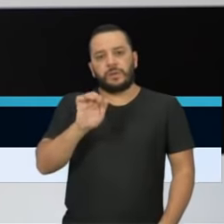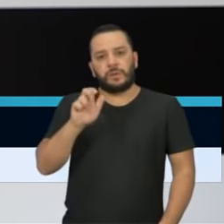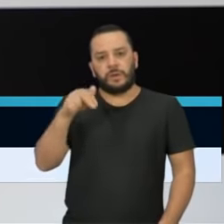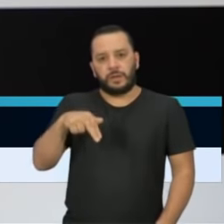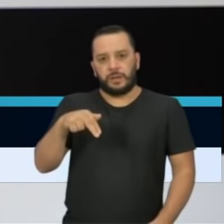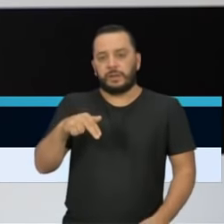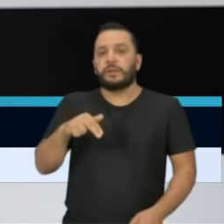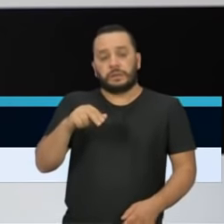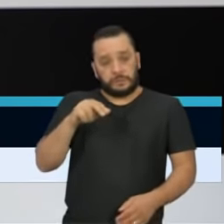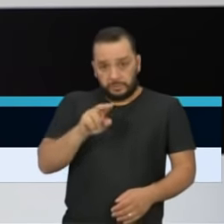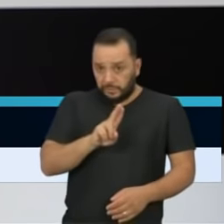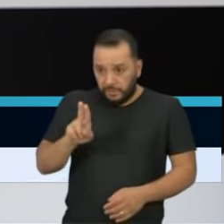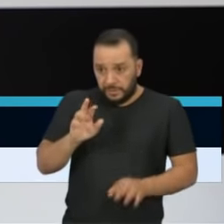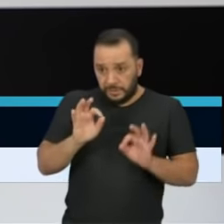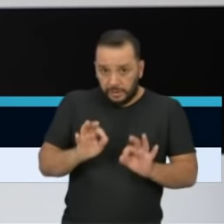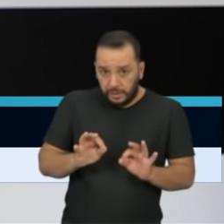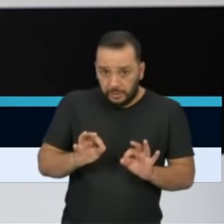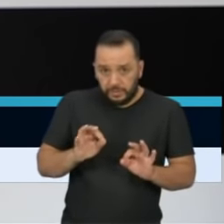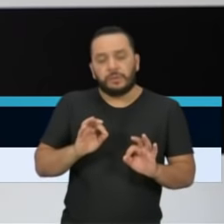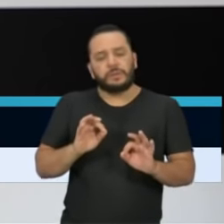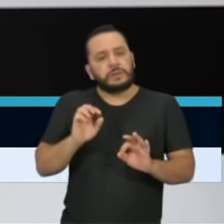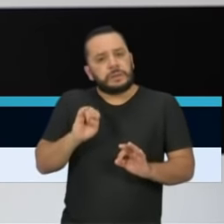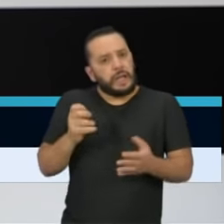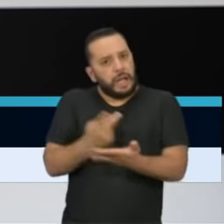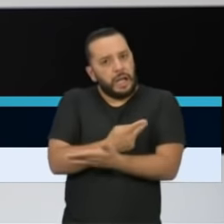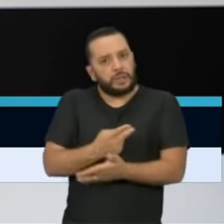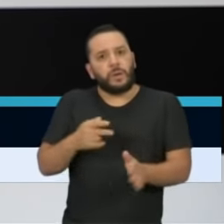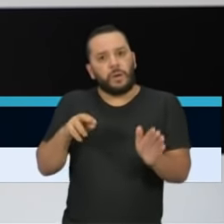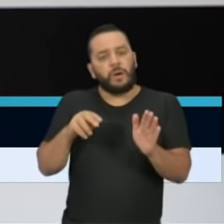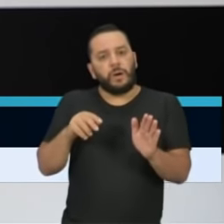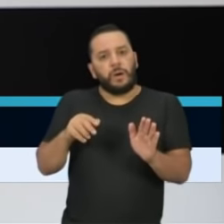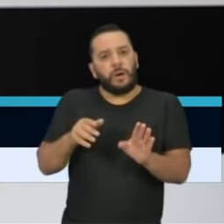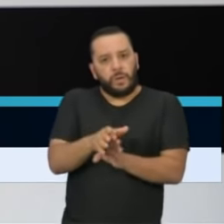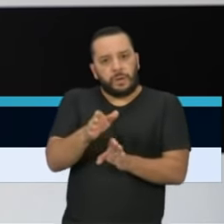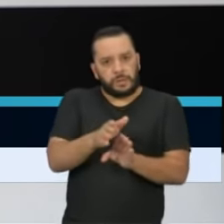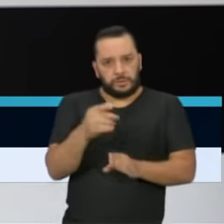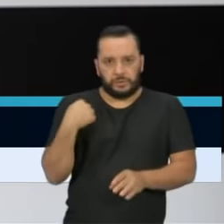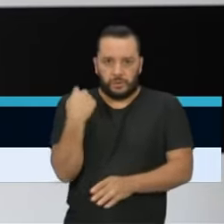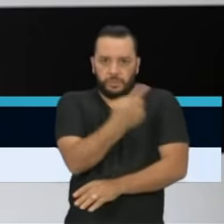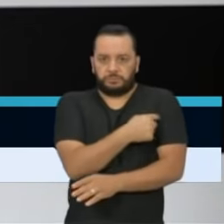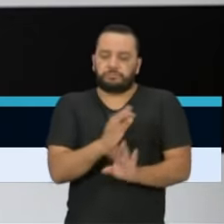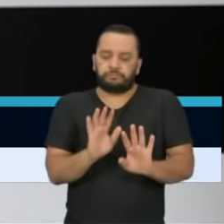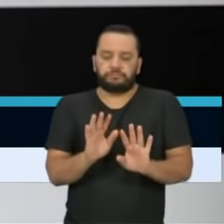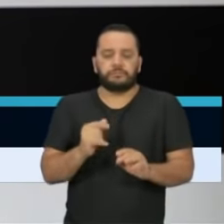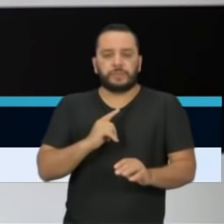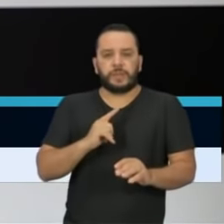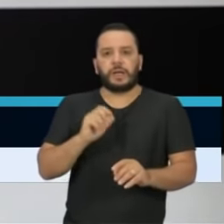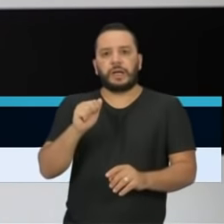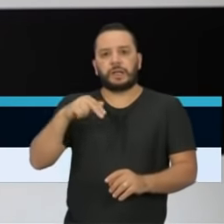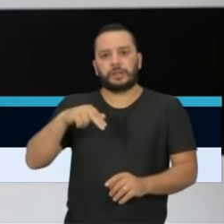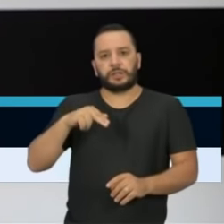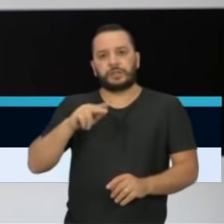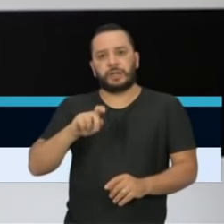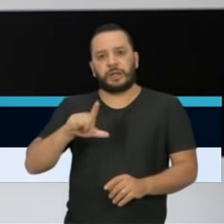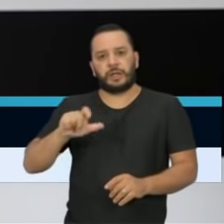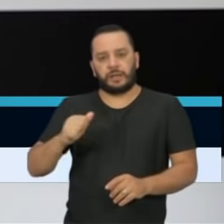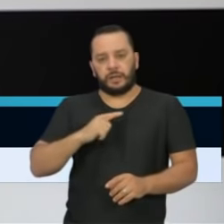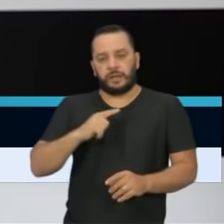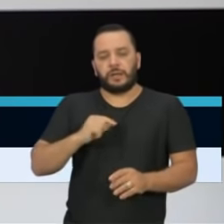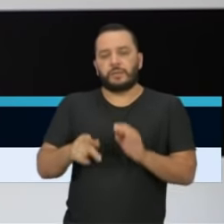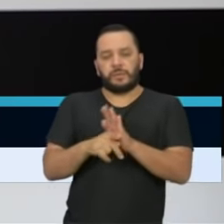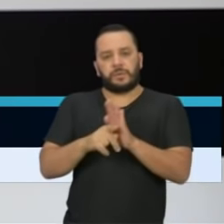estiver, peço que depois, por favor, me orientem. E neste momento, vamos à pergunta da Angélica Sattler, da TV